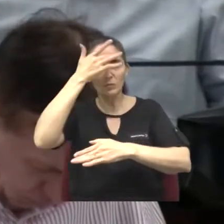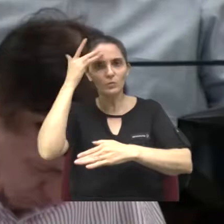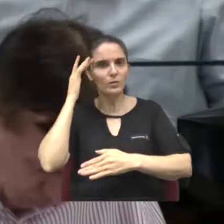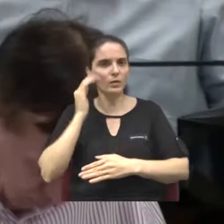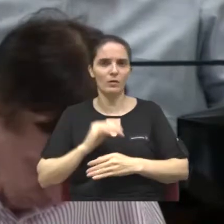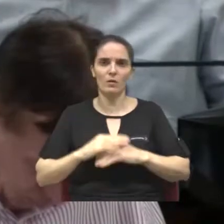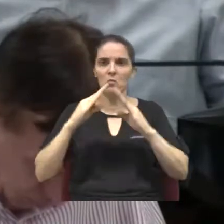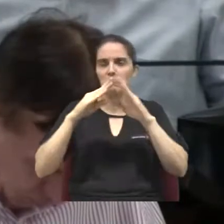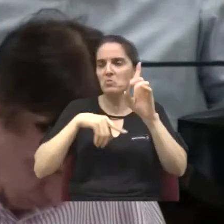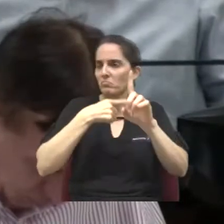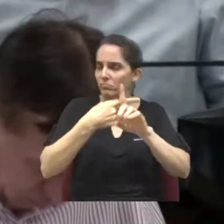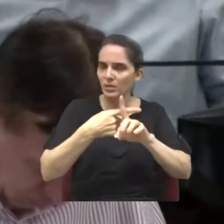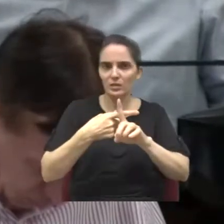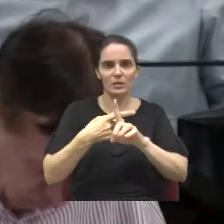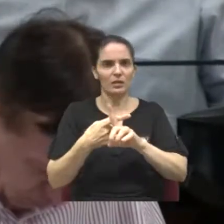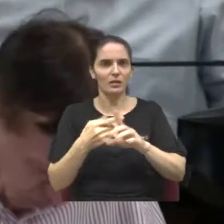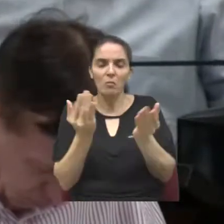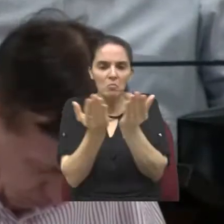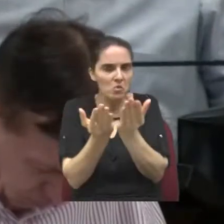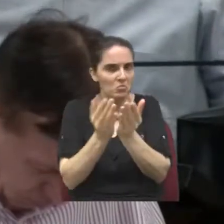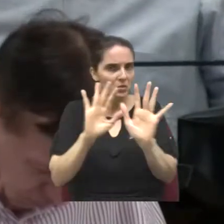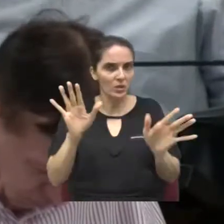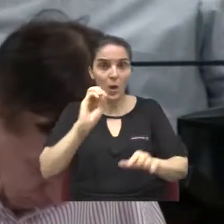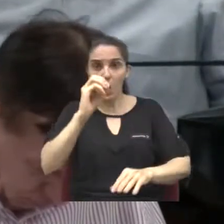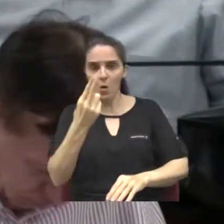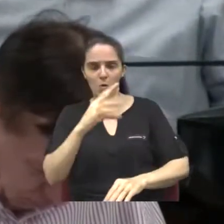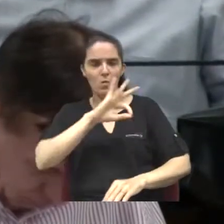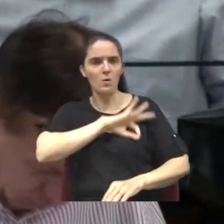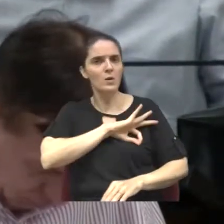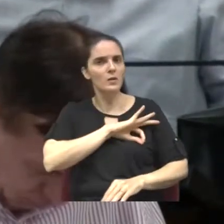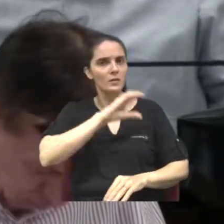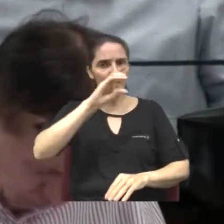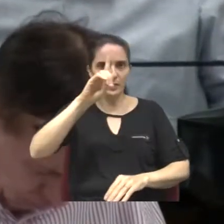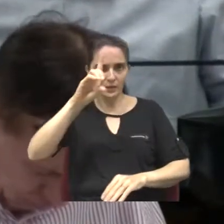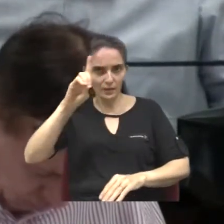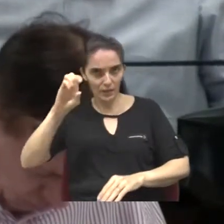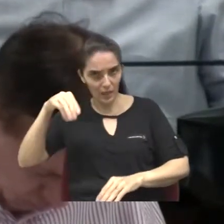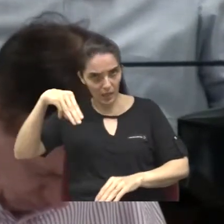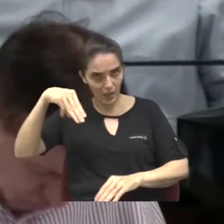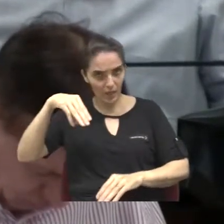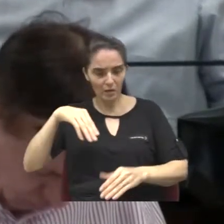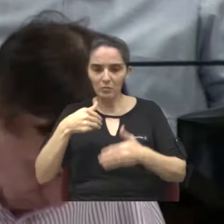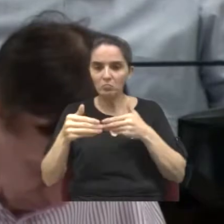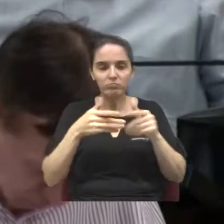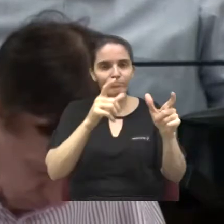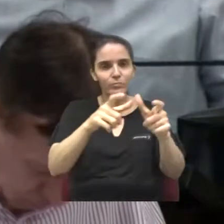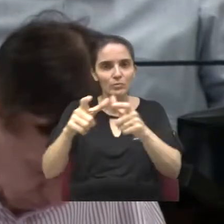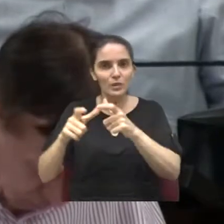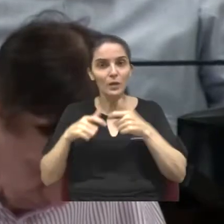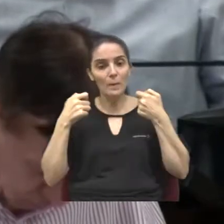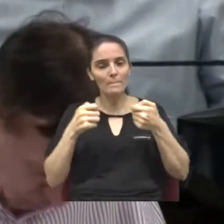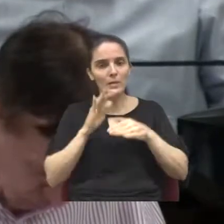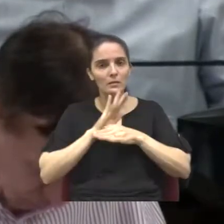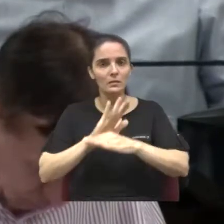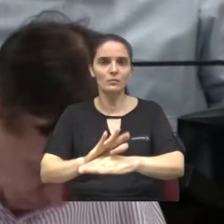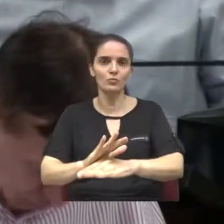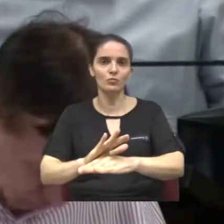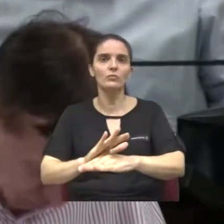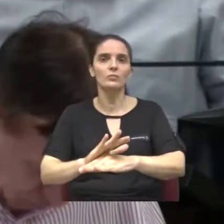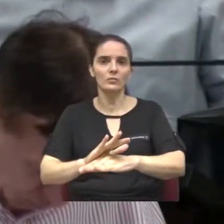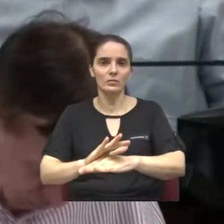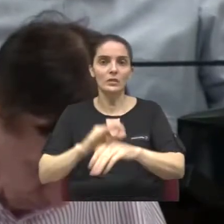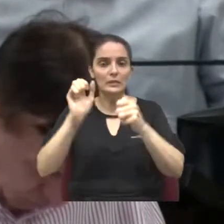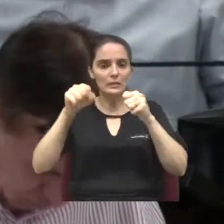igreja, seja na delegacia, na DDM, seja onde for, essas pessoas precisam